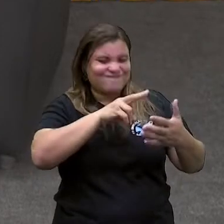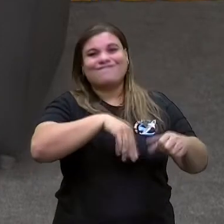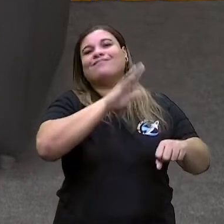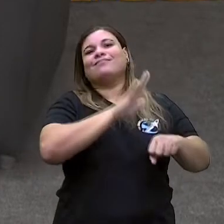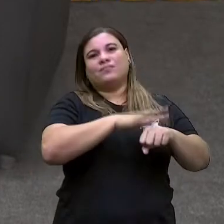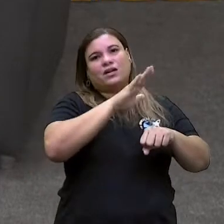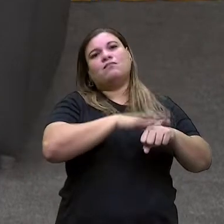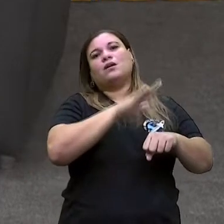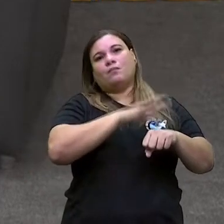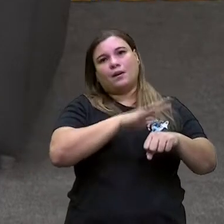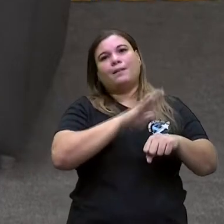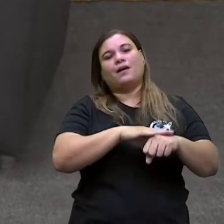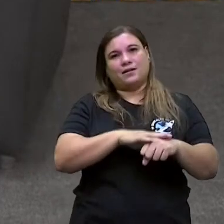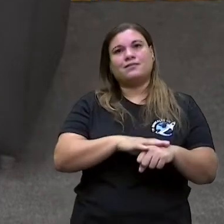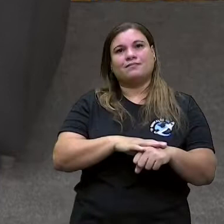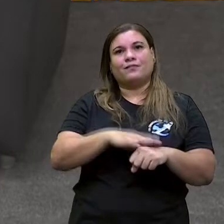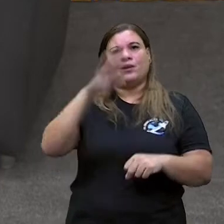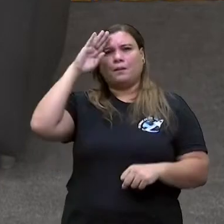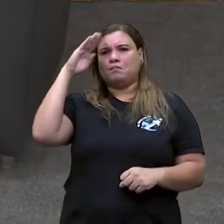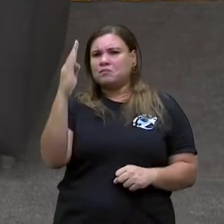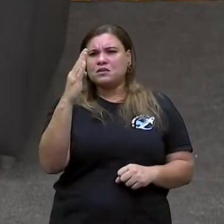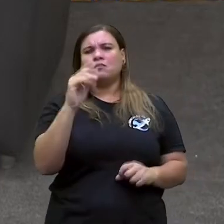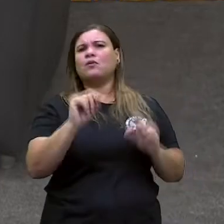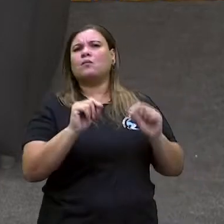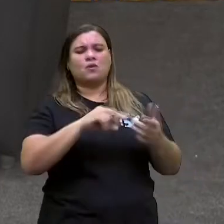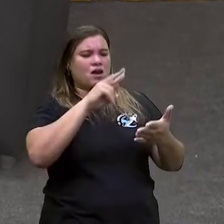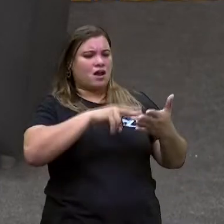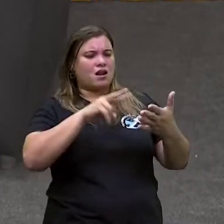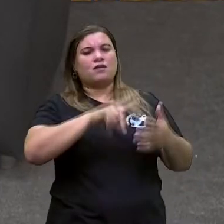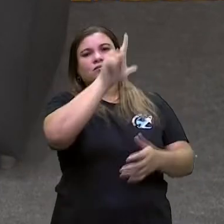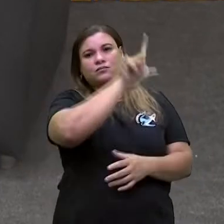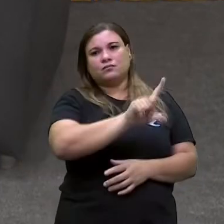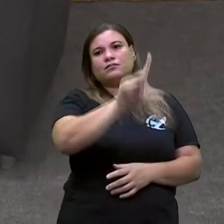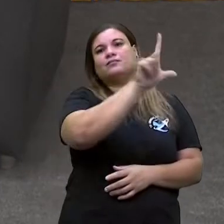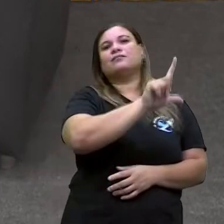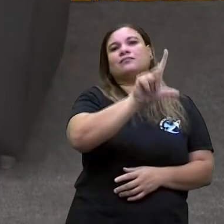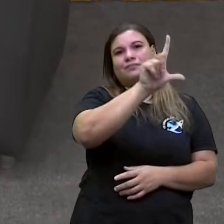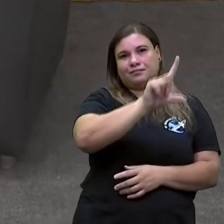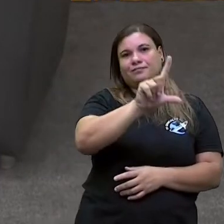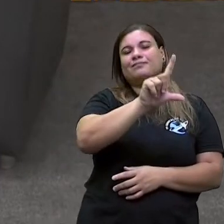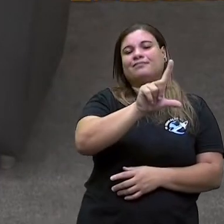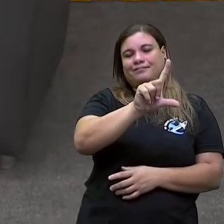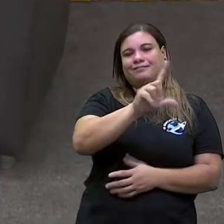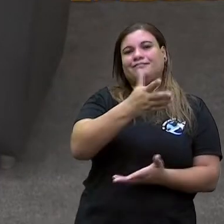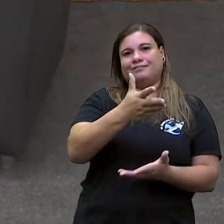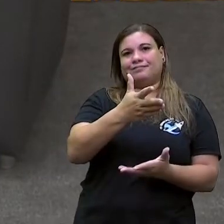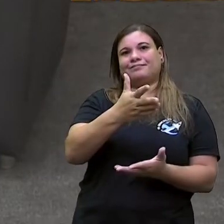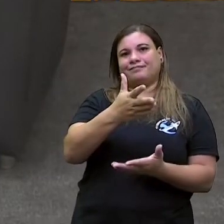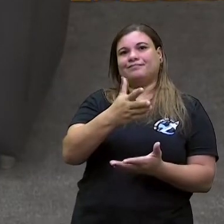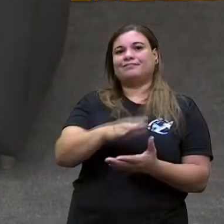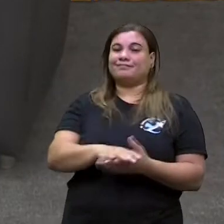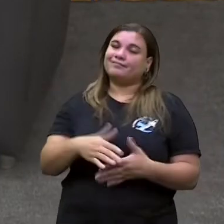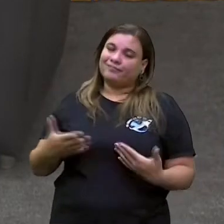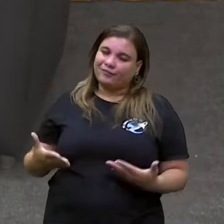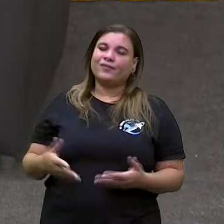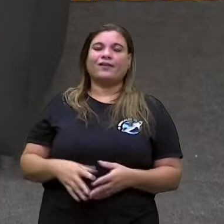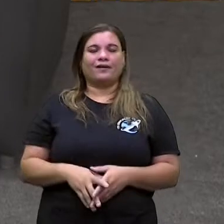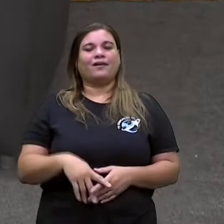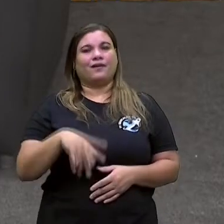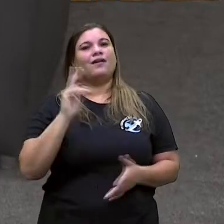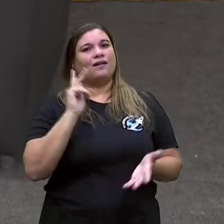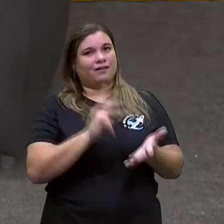homens, principalmente a leitura a literária, a leitura por prazer. Tem a mulher lê mais, tá? Isso não